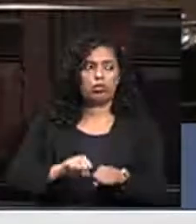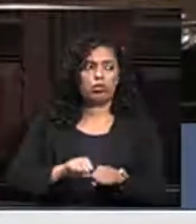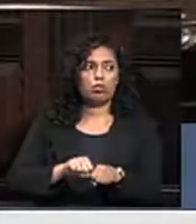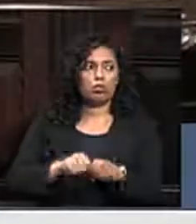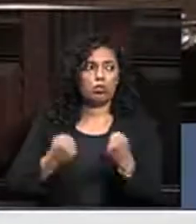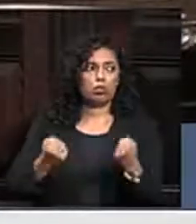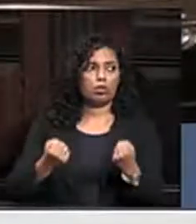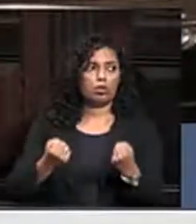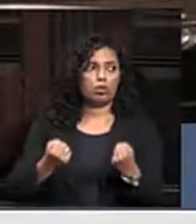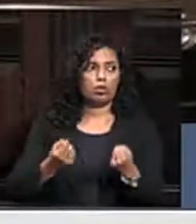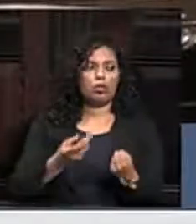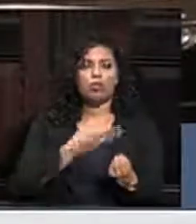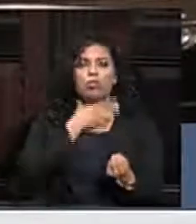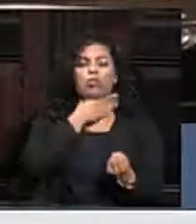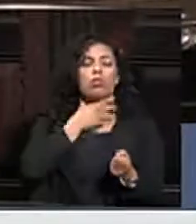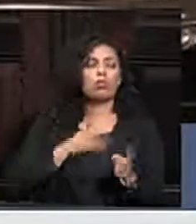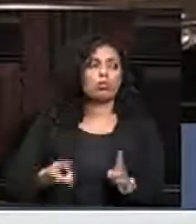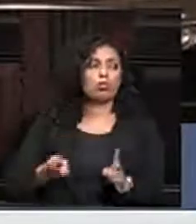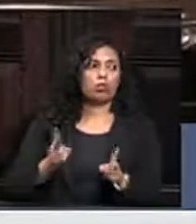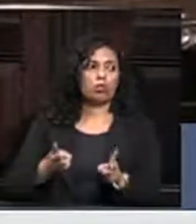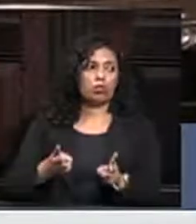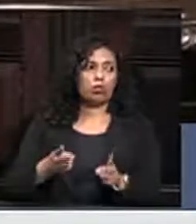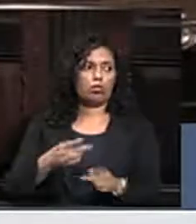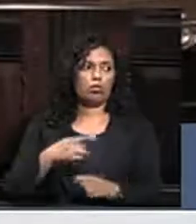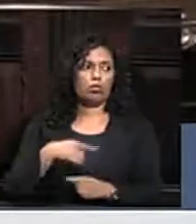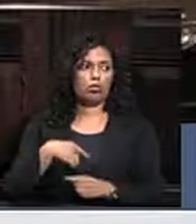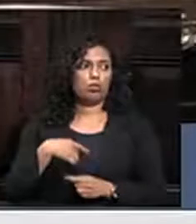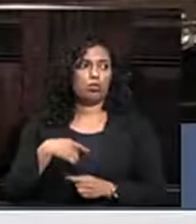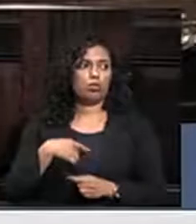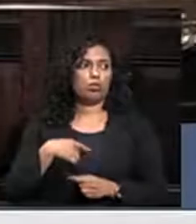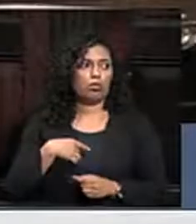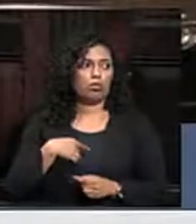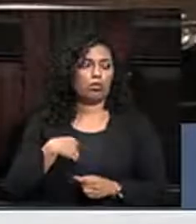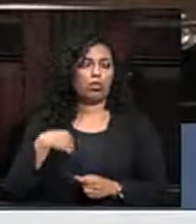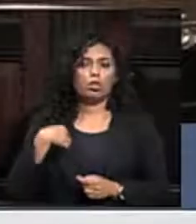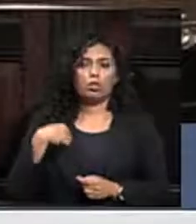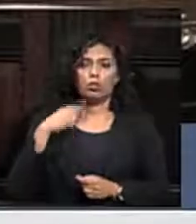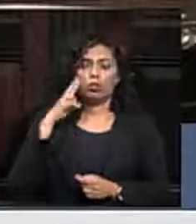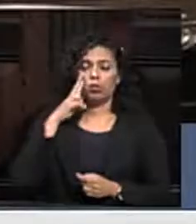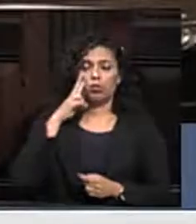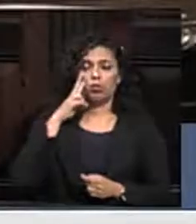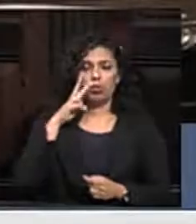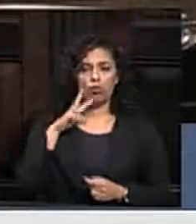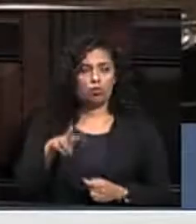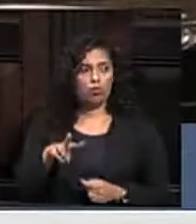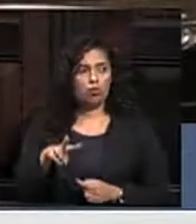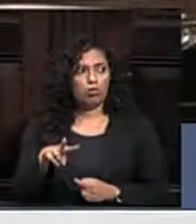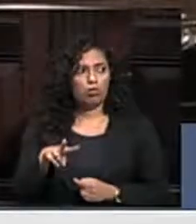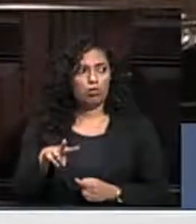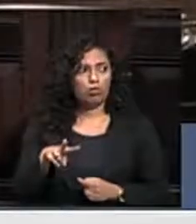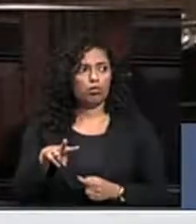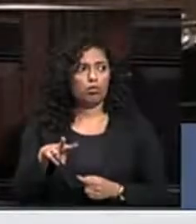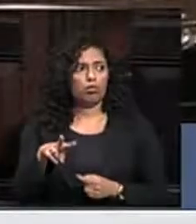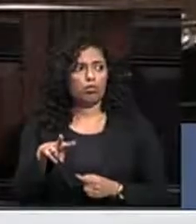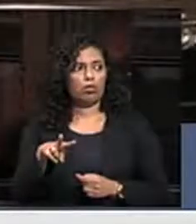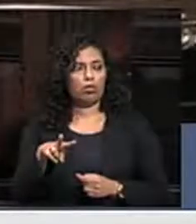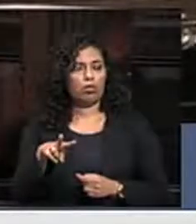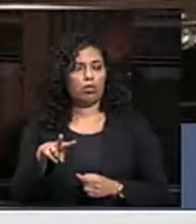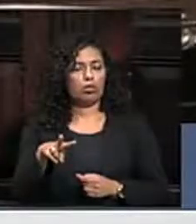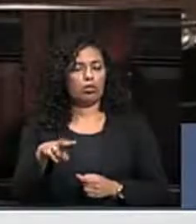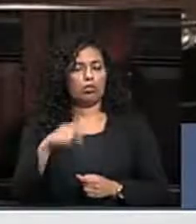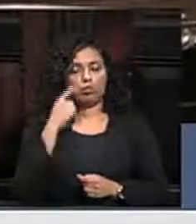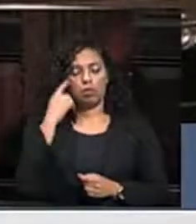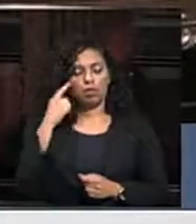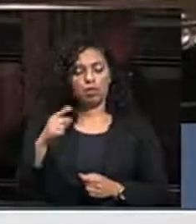essa prorrogação, eu não vejo o porquê desta prorrogação alcançar 5